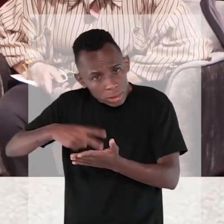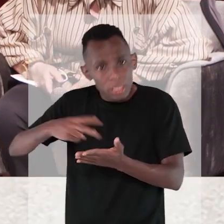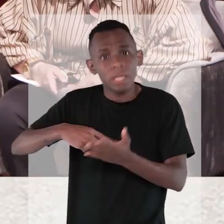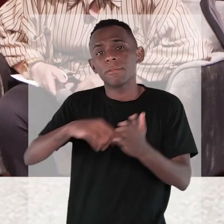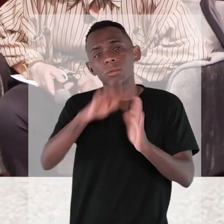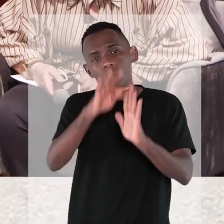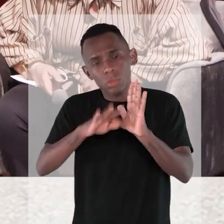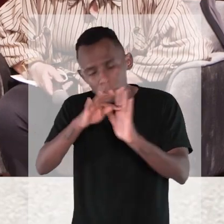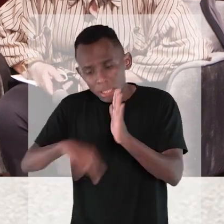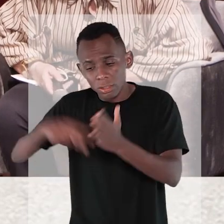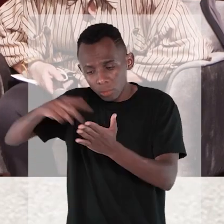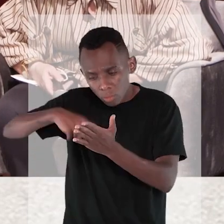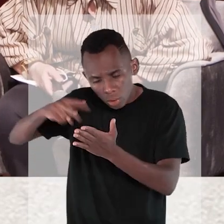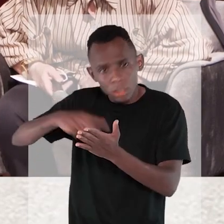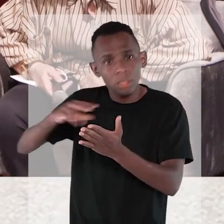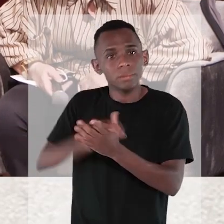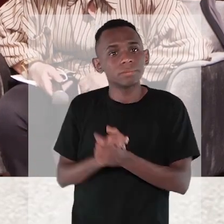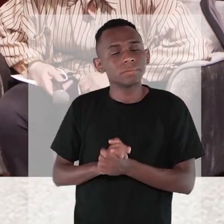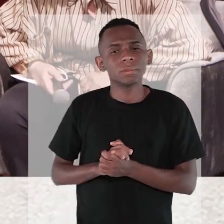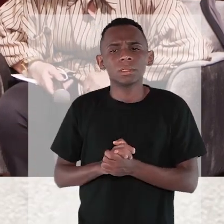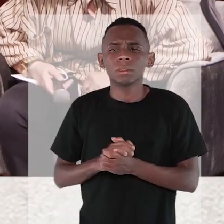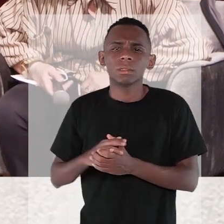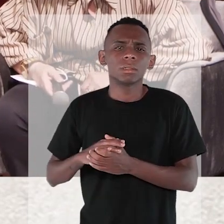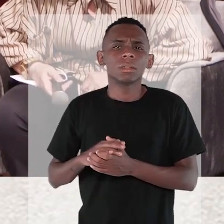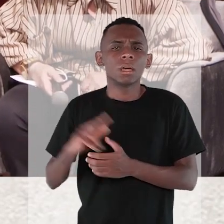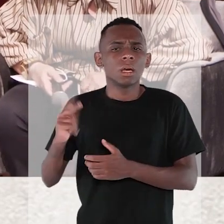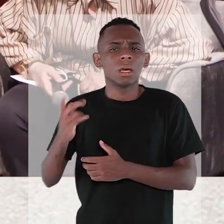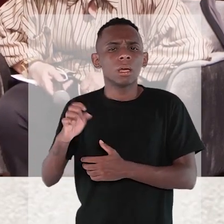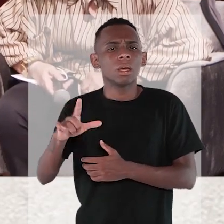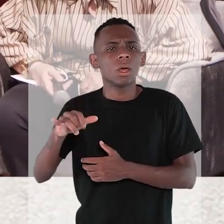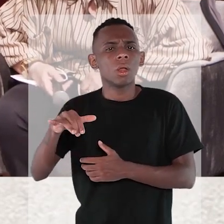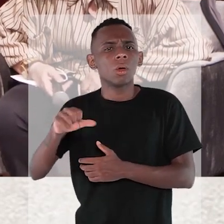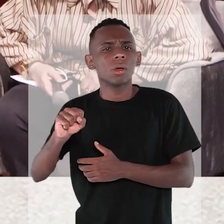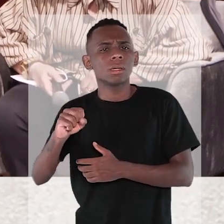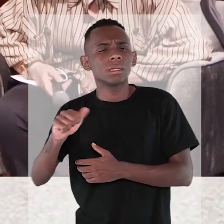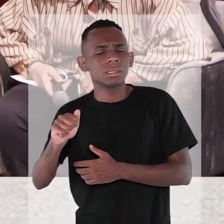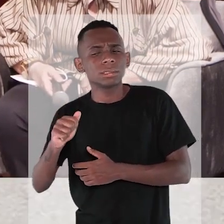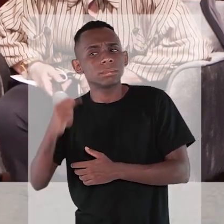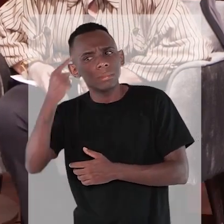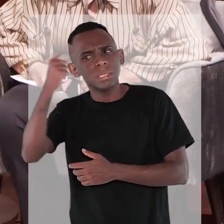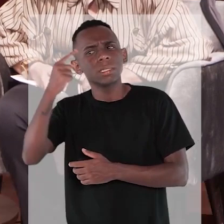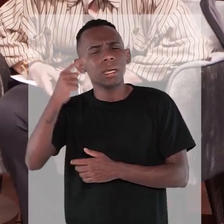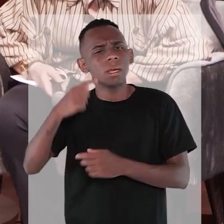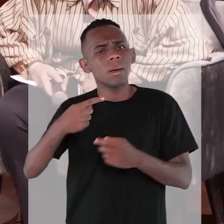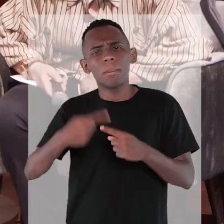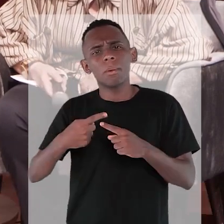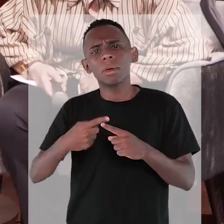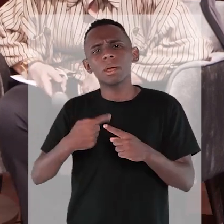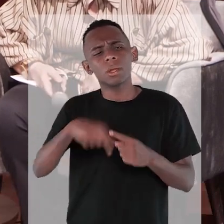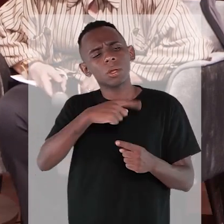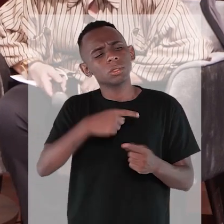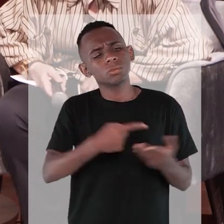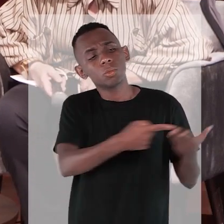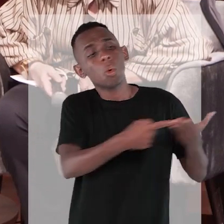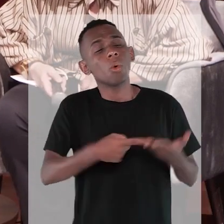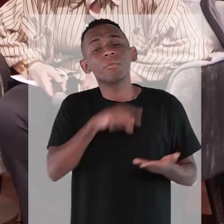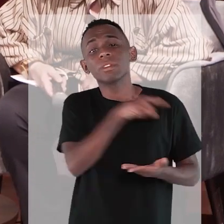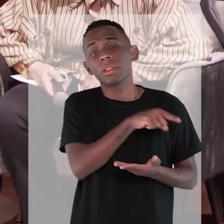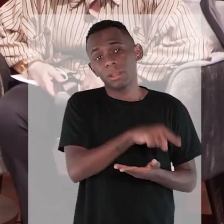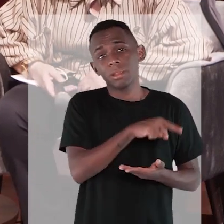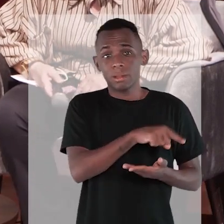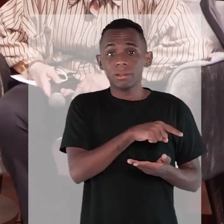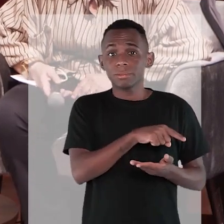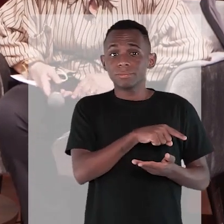então... Né? Heloísa teve a ideia e falou, por que a gente não chama o Miguel? Eu falei, ótimo, porque eu já tinha tido uma conversa, mais de uma conversa com o